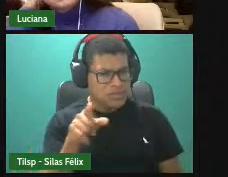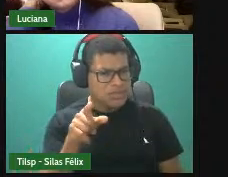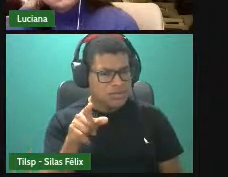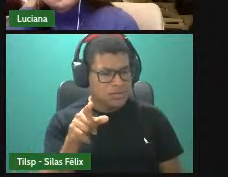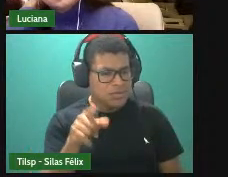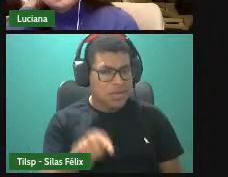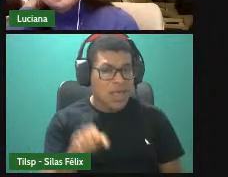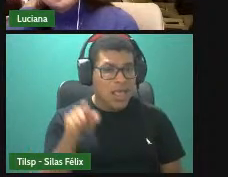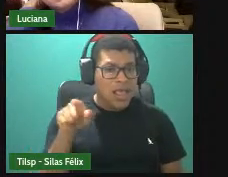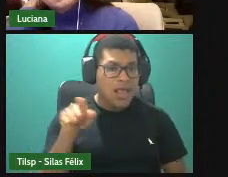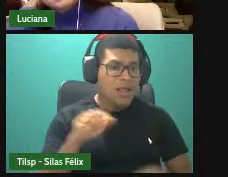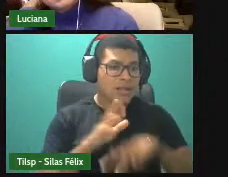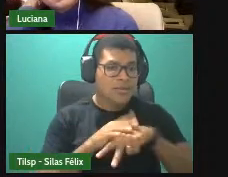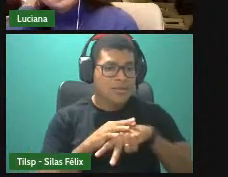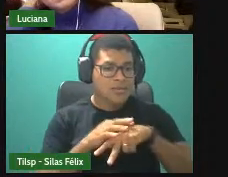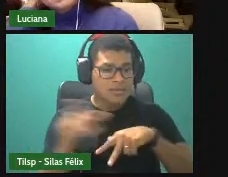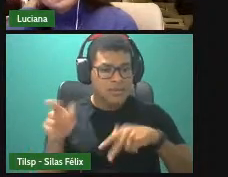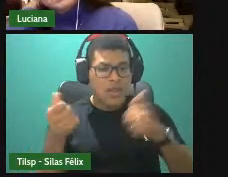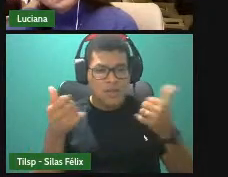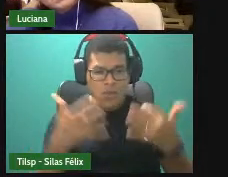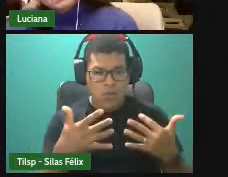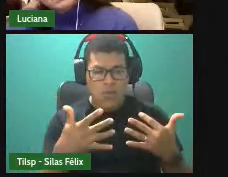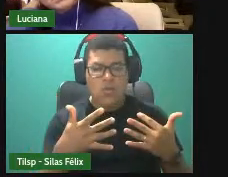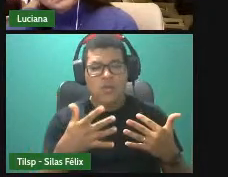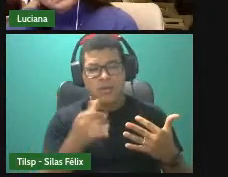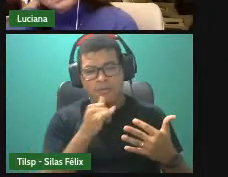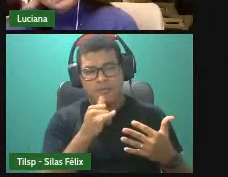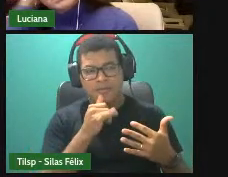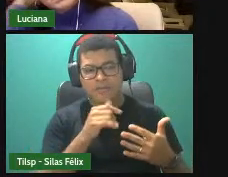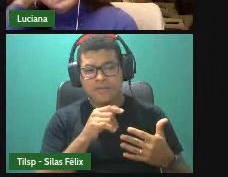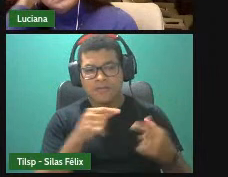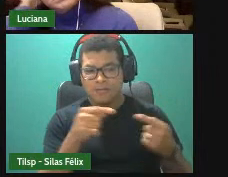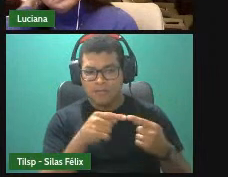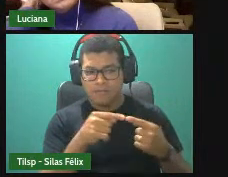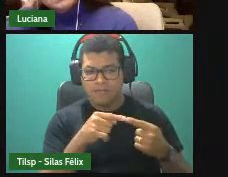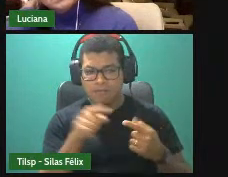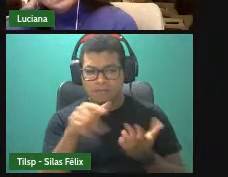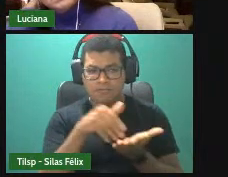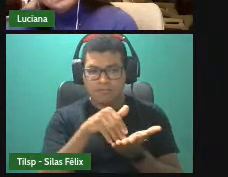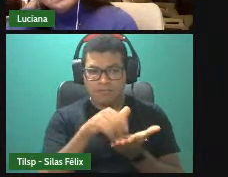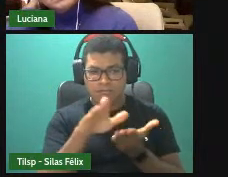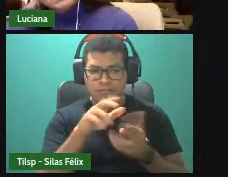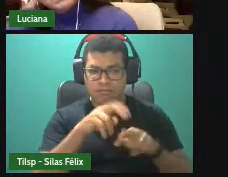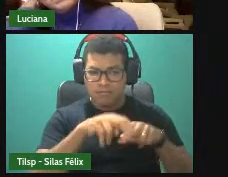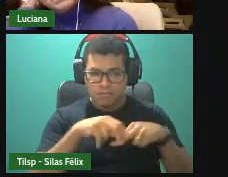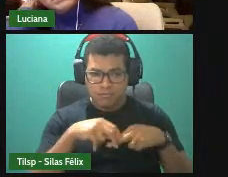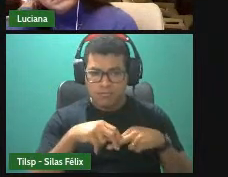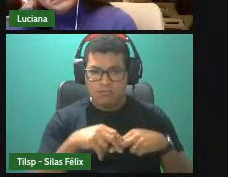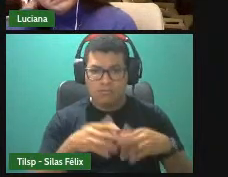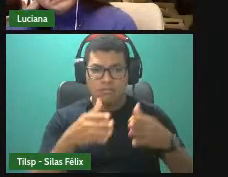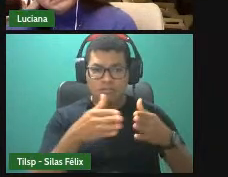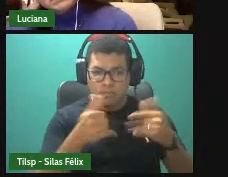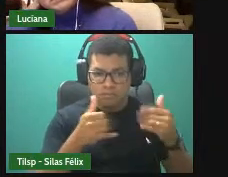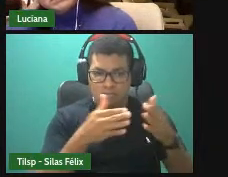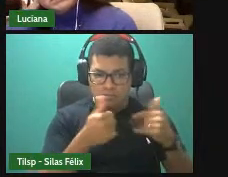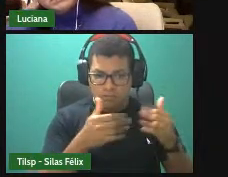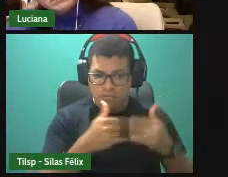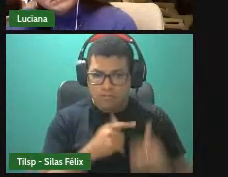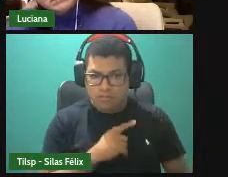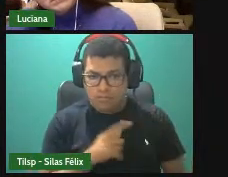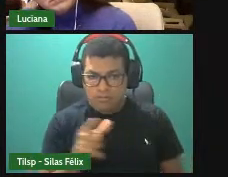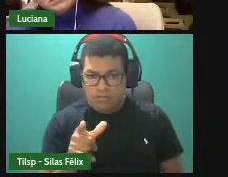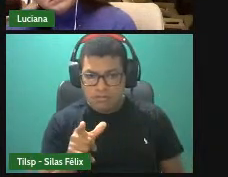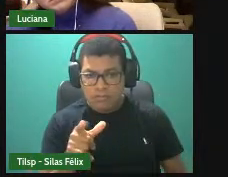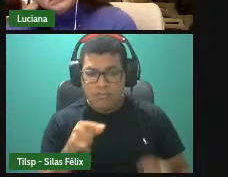demandante, justificou isso? Será que realmente faz jus à sua demissão por conta desses afastamentos? Tá? Está